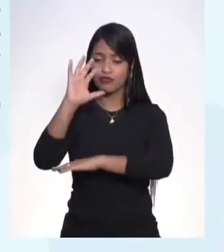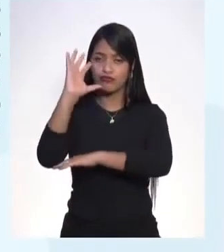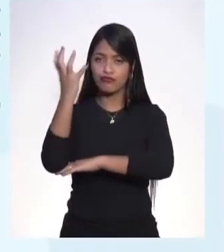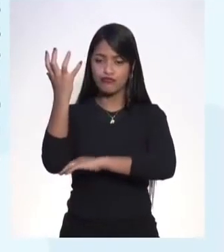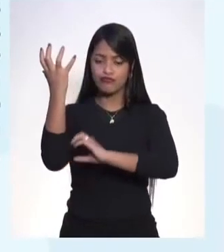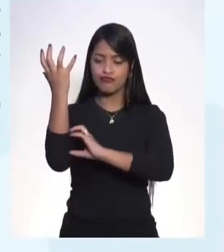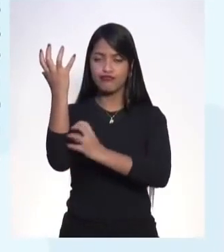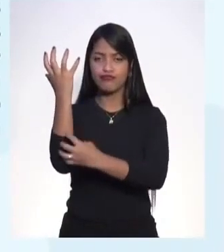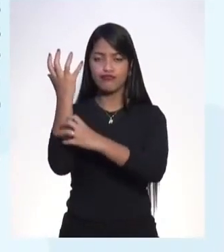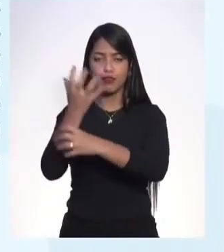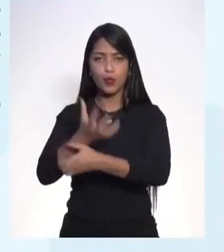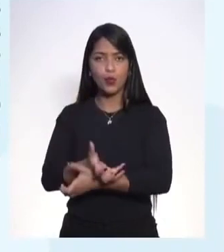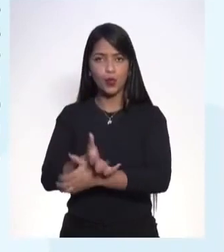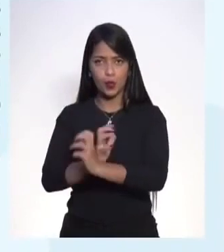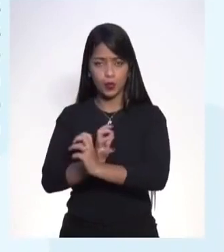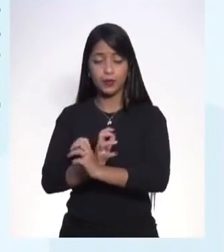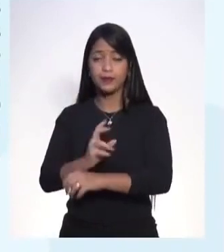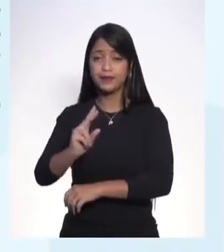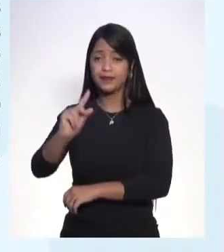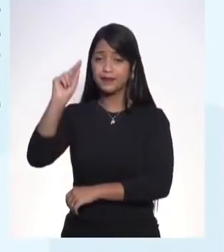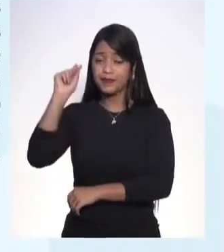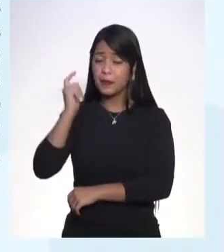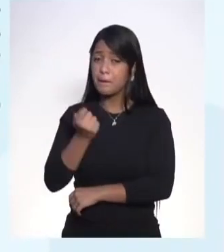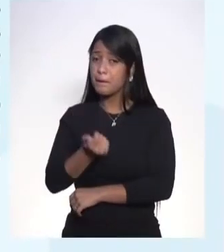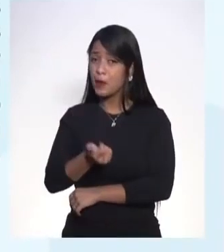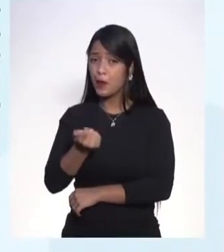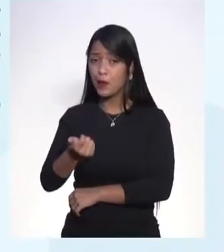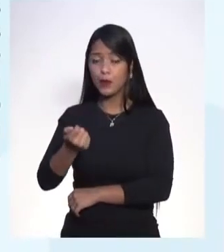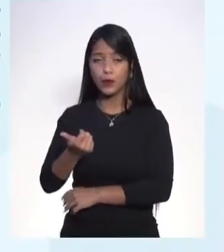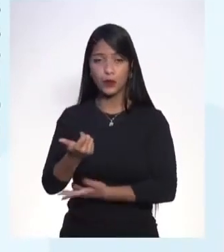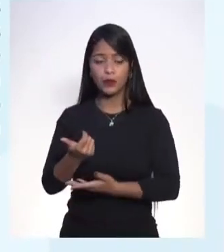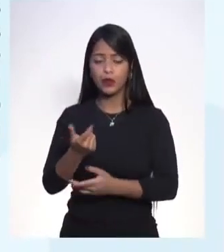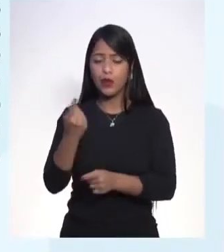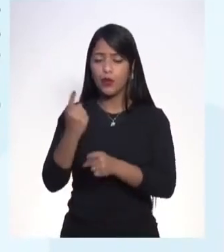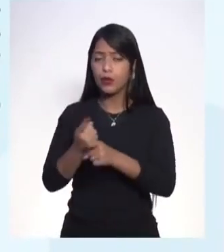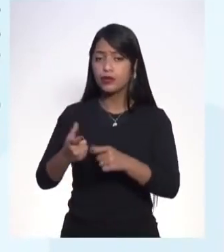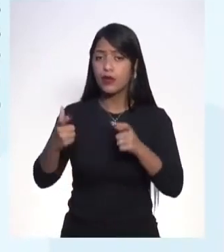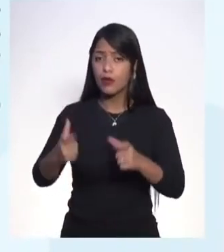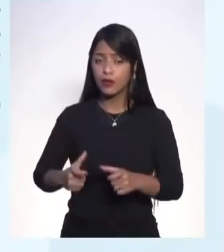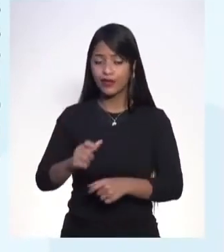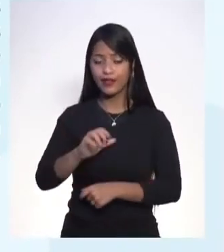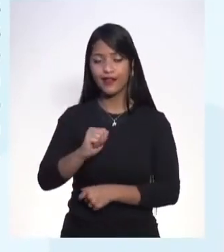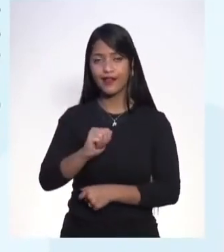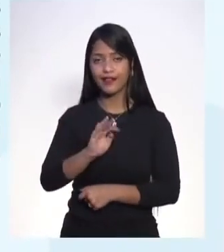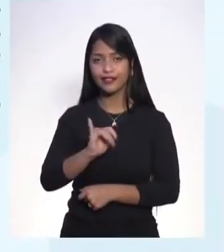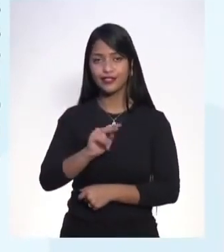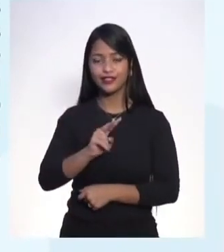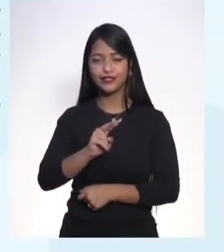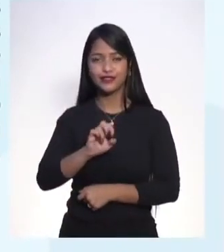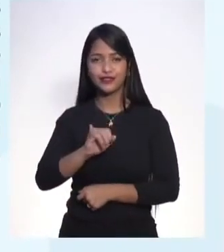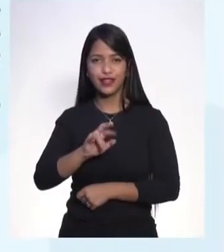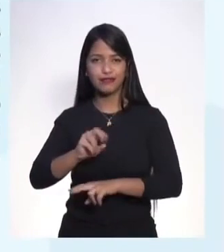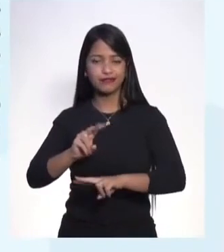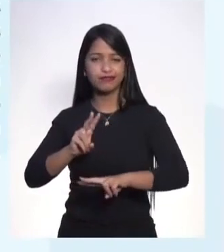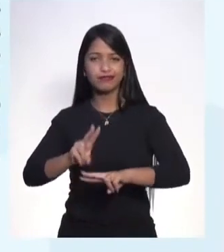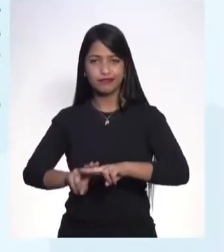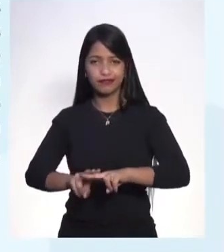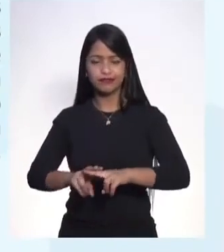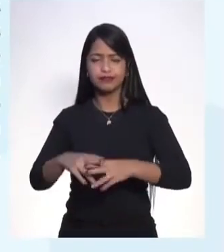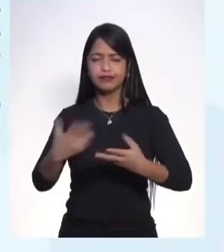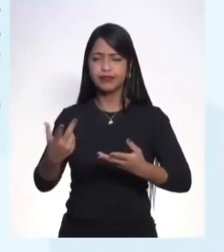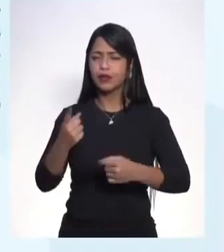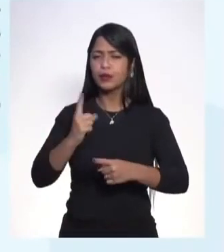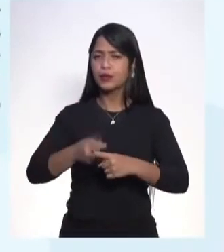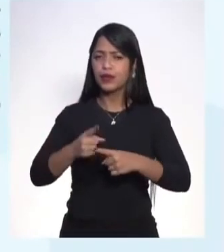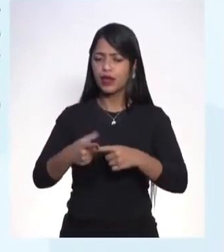consideradas extintas na natureza e só eram recorrentes em cativeiros. As principais causas do declínio